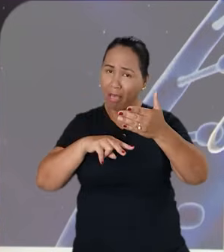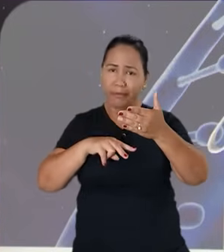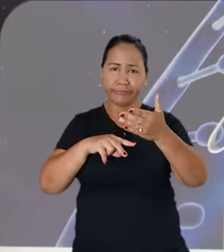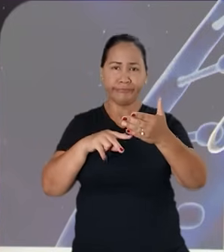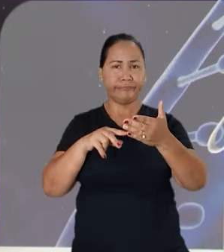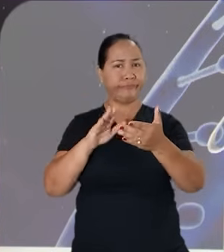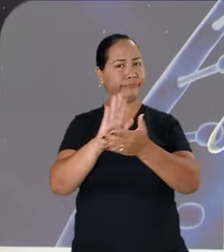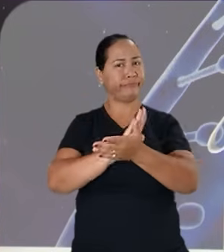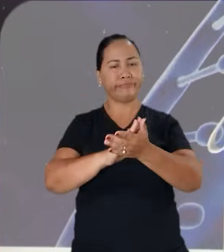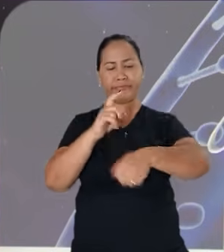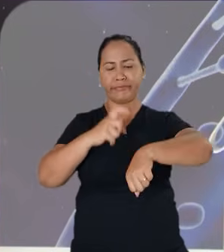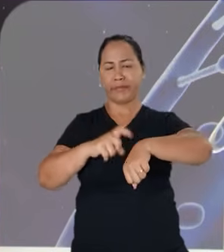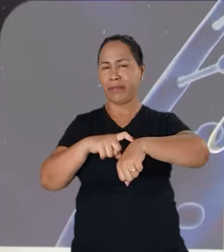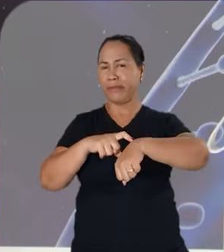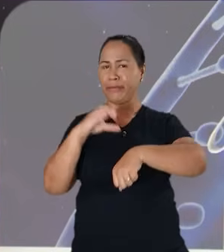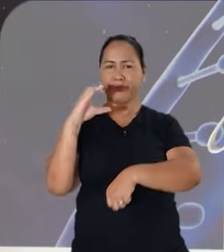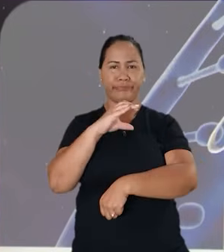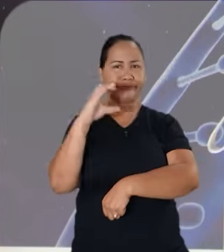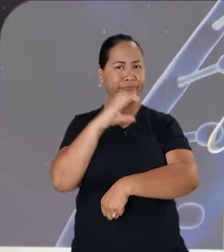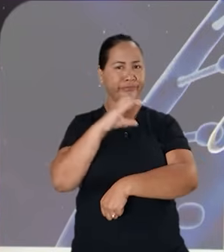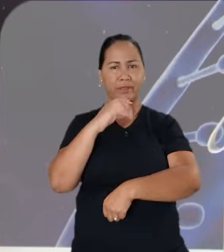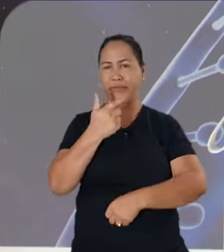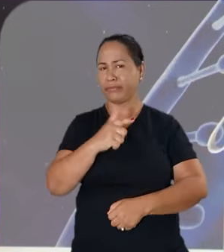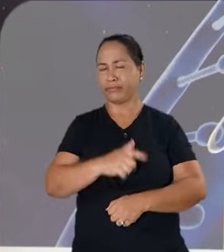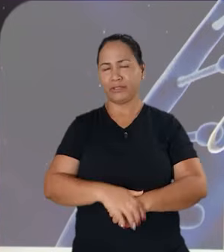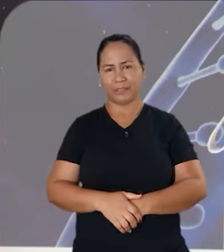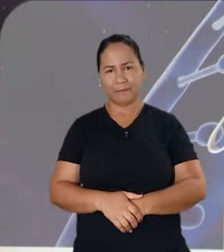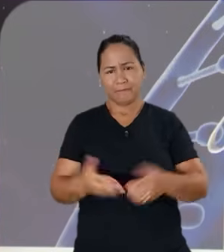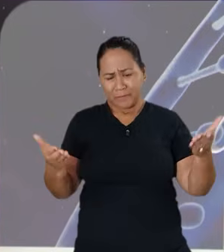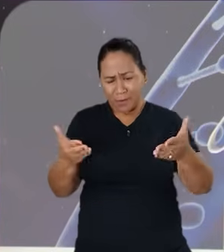e hoje você precisa conviver com a culpa